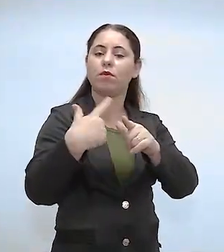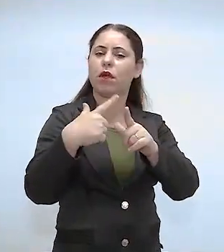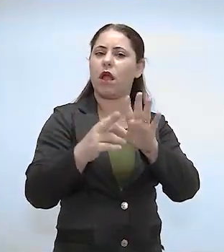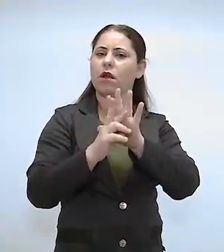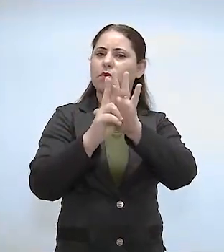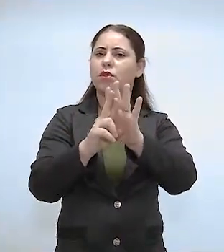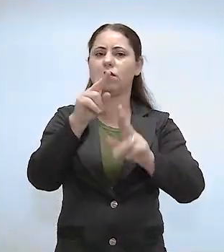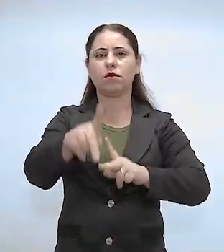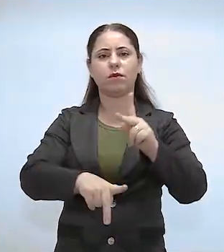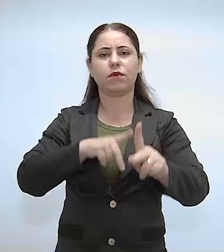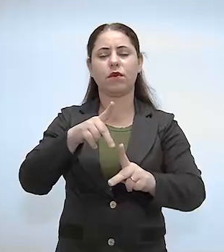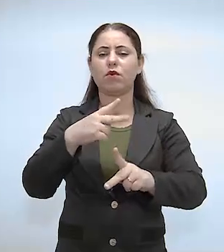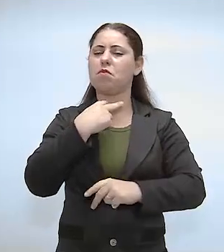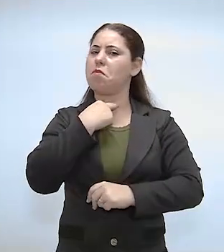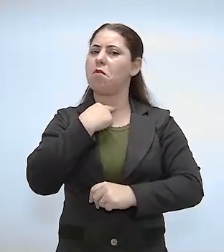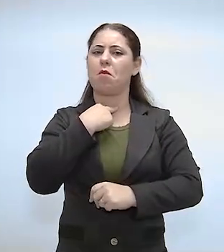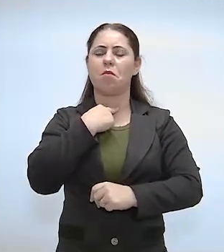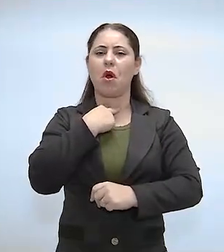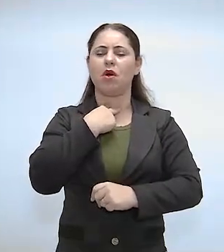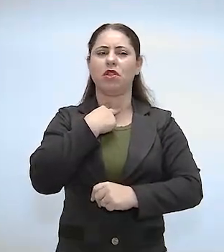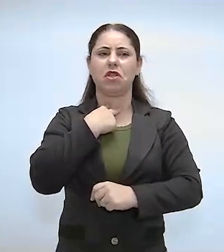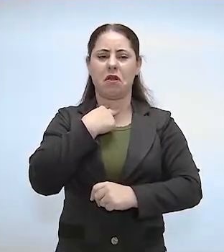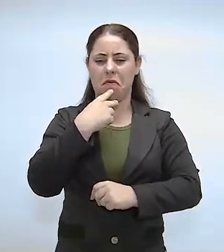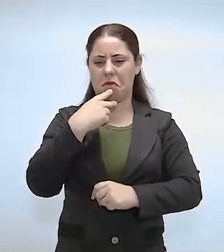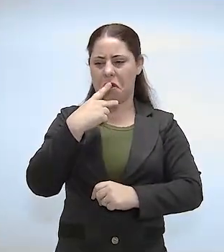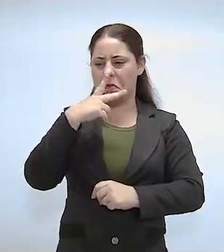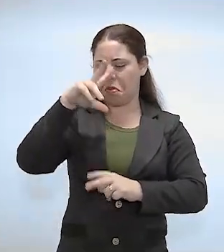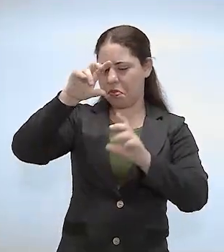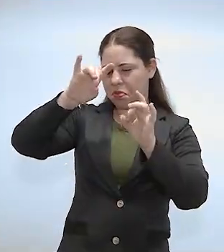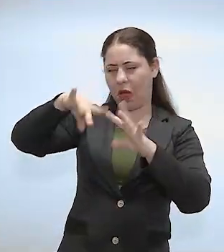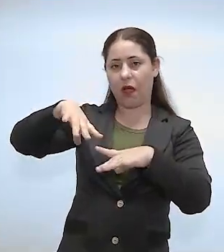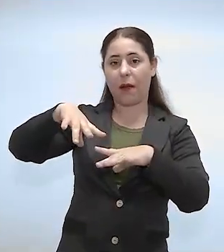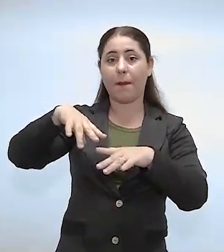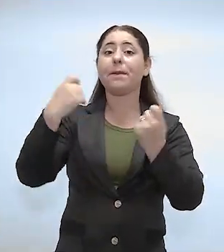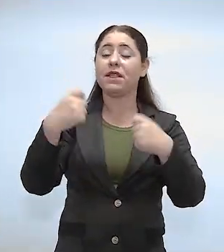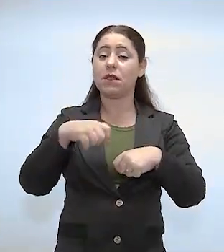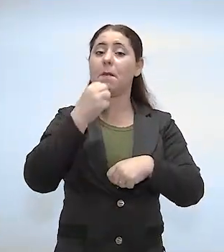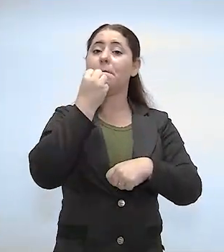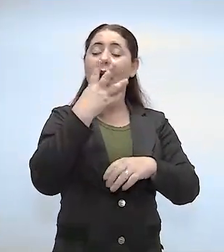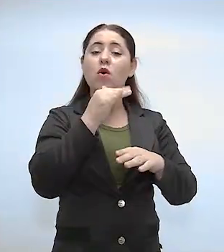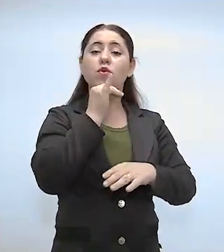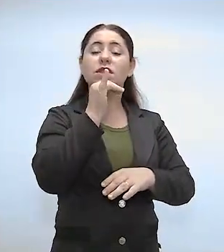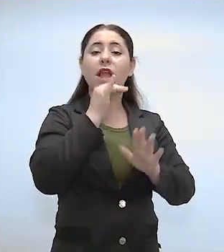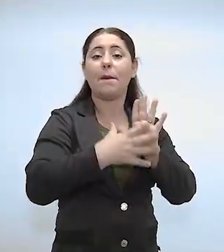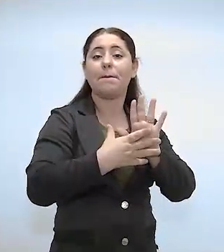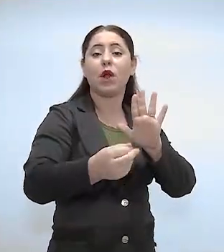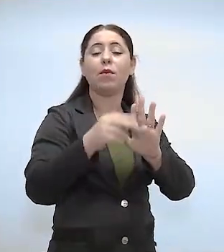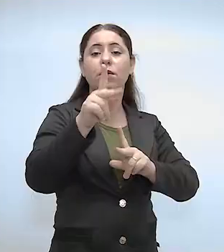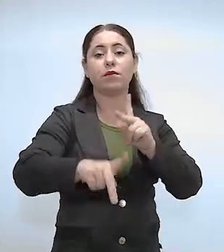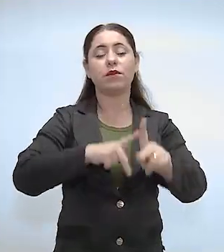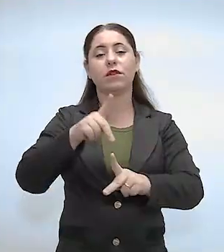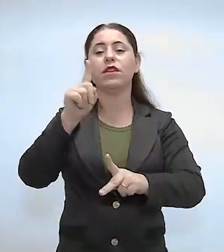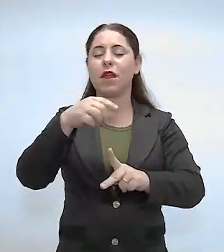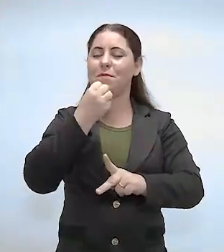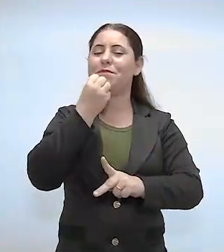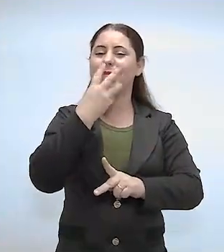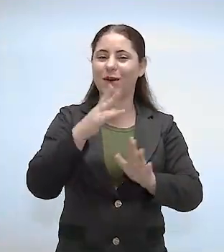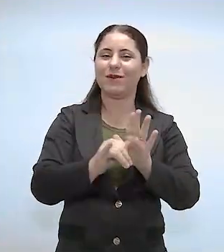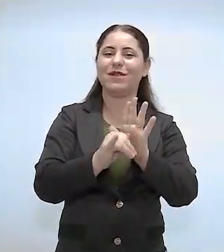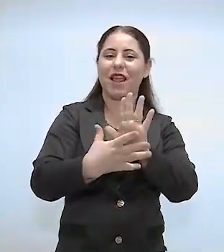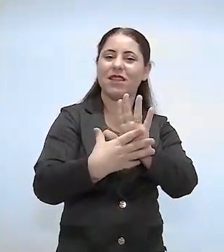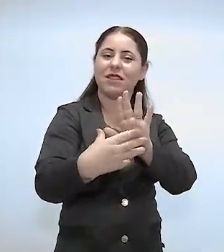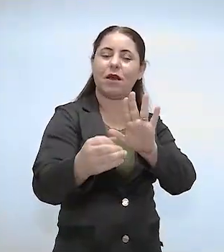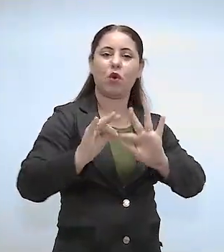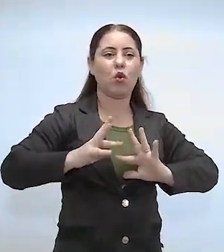porque nós que somos representando a população não podemos ser negacionistas nós Um Bom exemplo para nossa população e